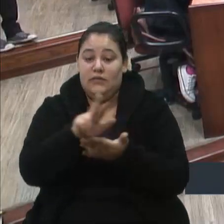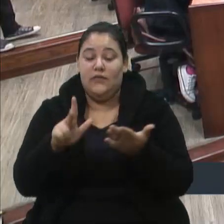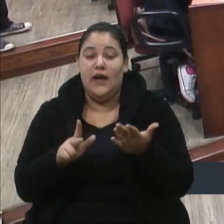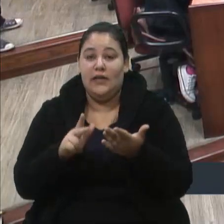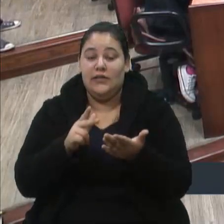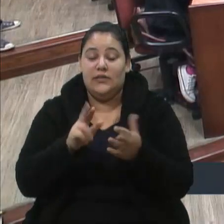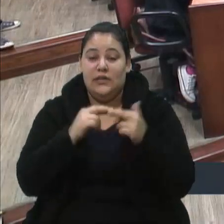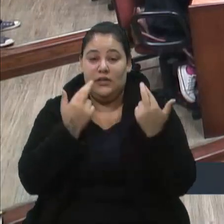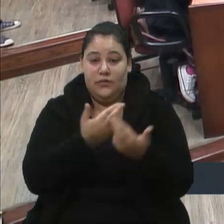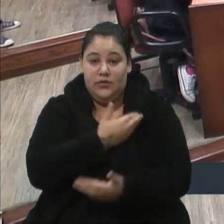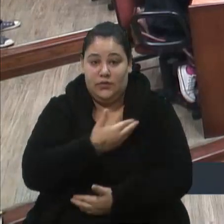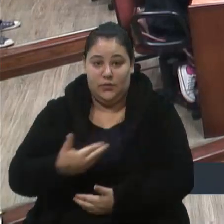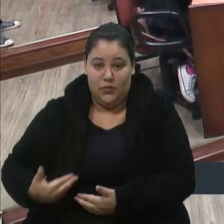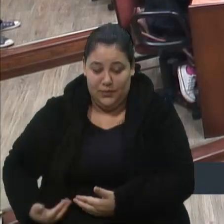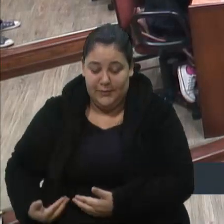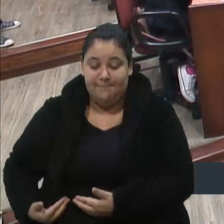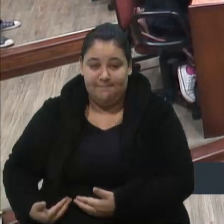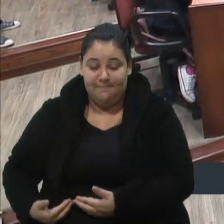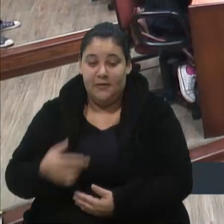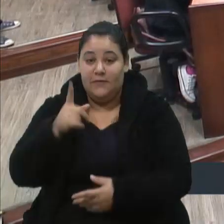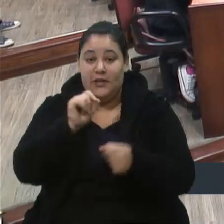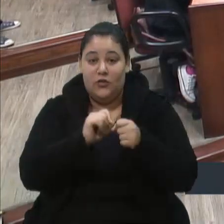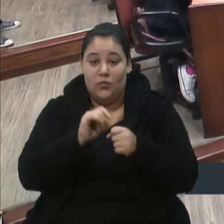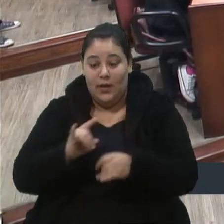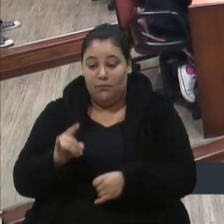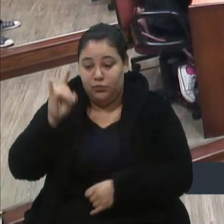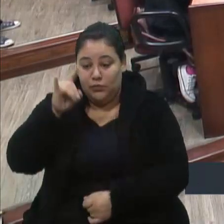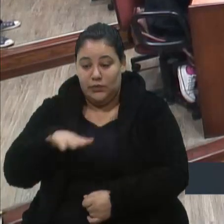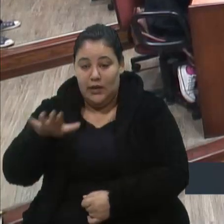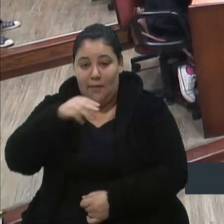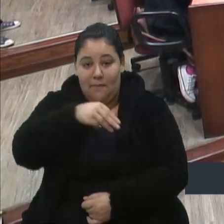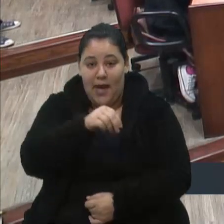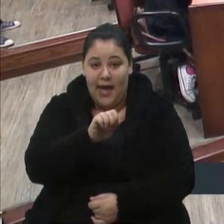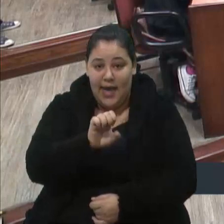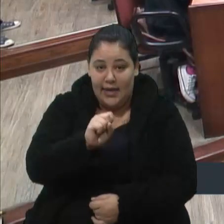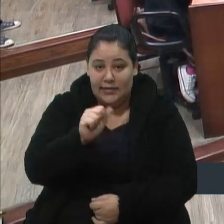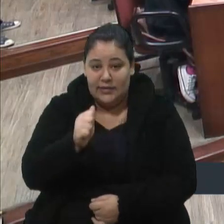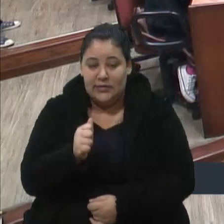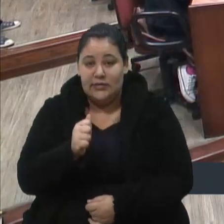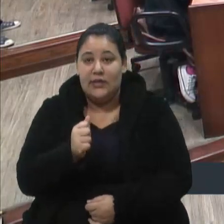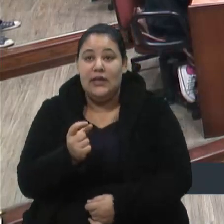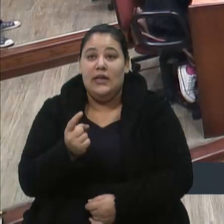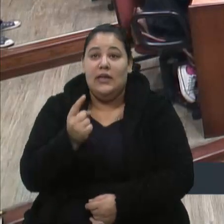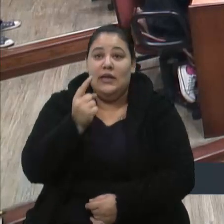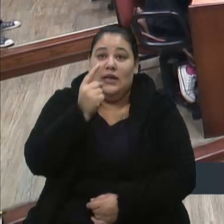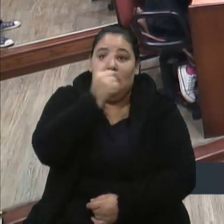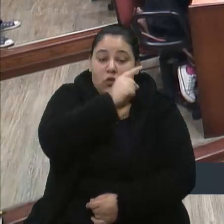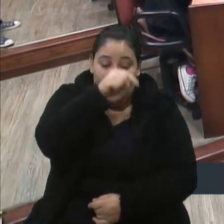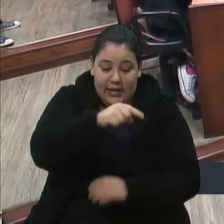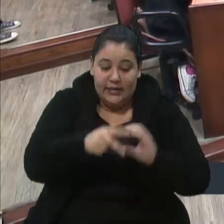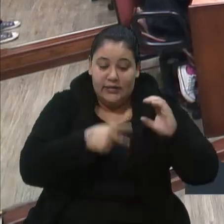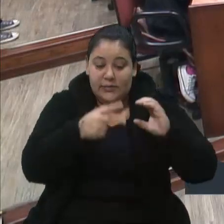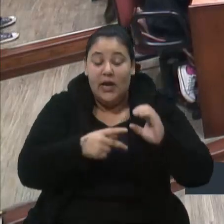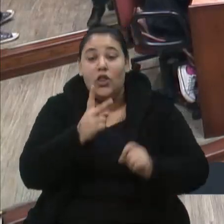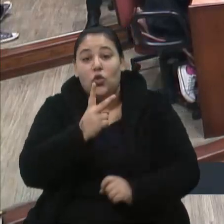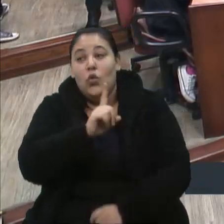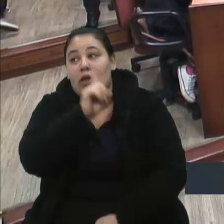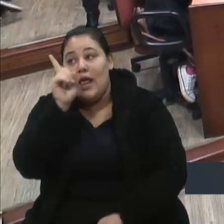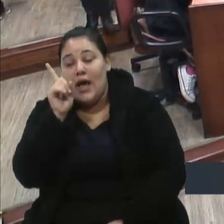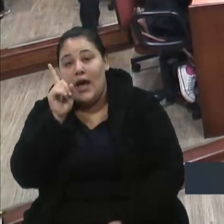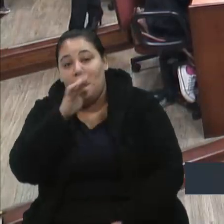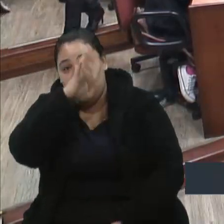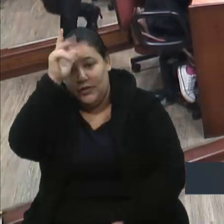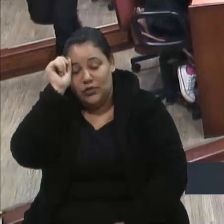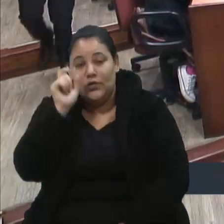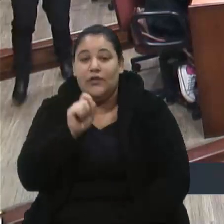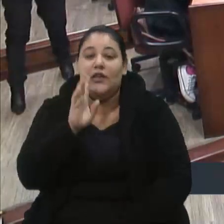audiências públicas. Foi feito uma lá na Maesa, uma aqui nesta casa, 2 lá na prefeitura. E ontem o que a gente viu foi,